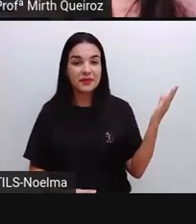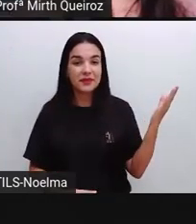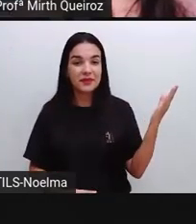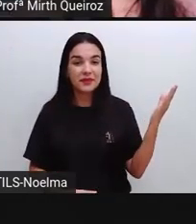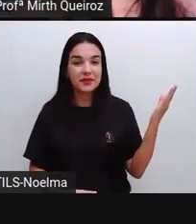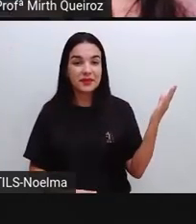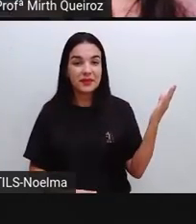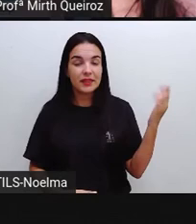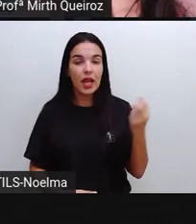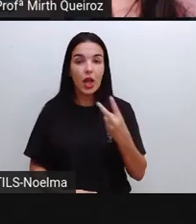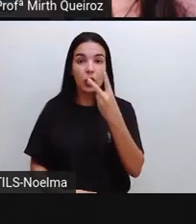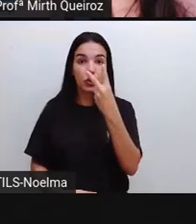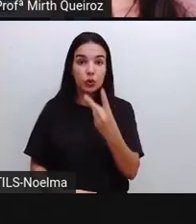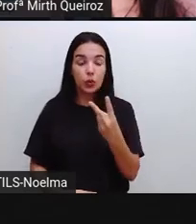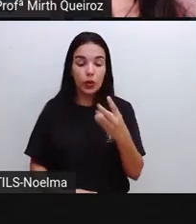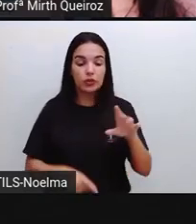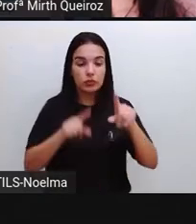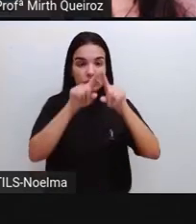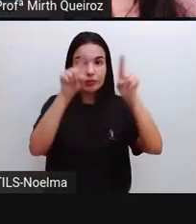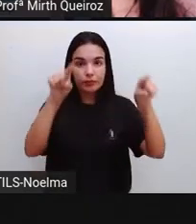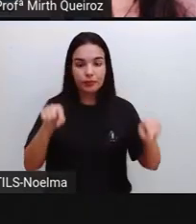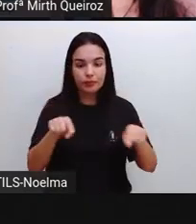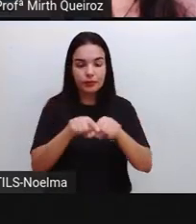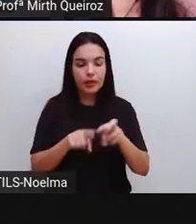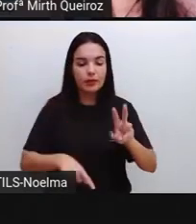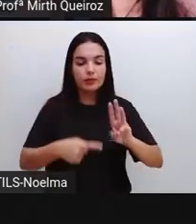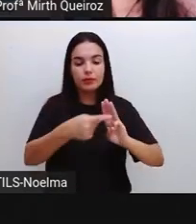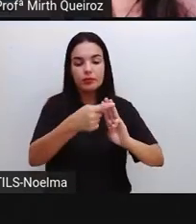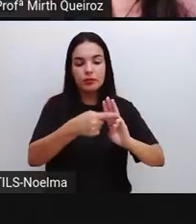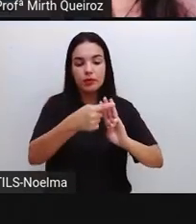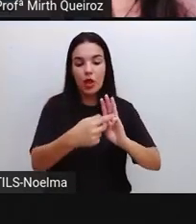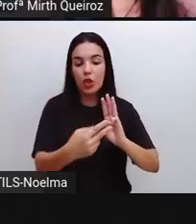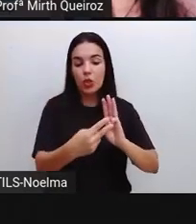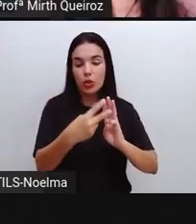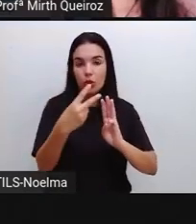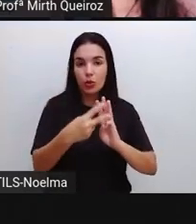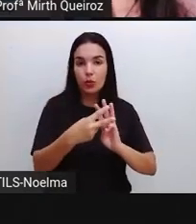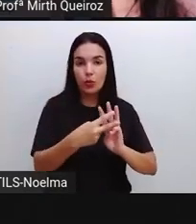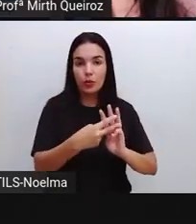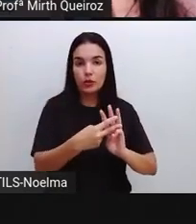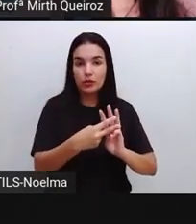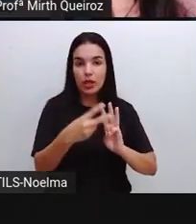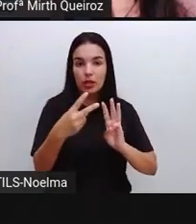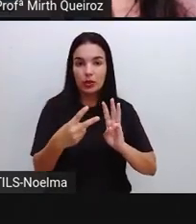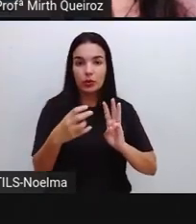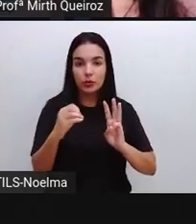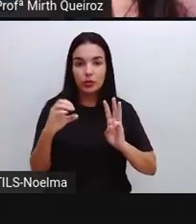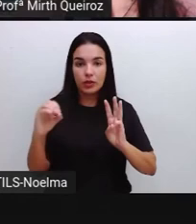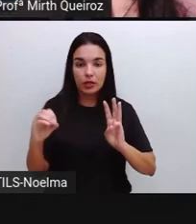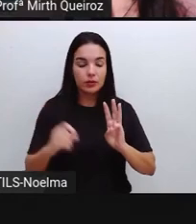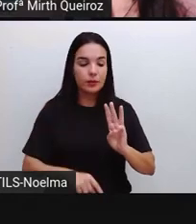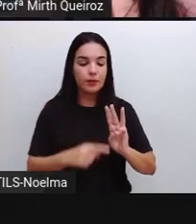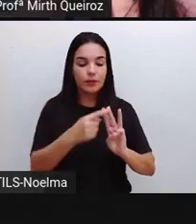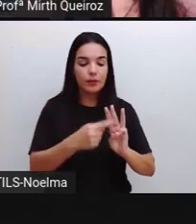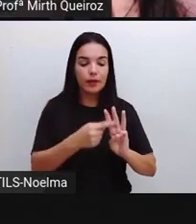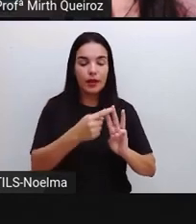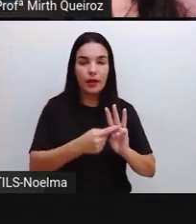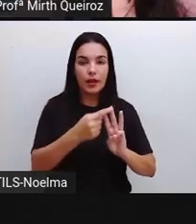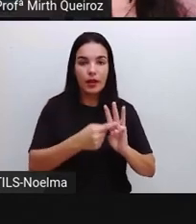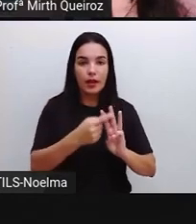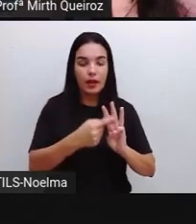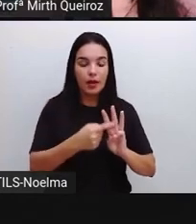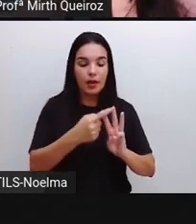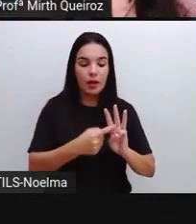duas placas equivale a duas centenas duas centenas são 200 unidades quatro